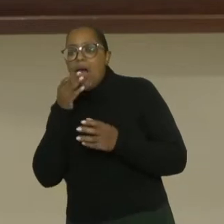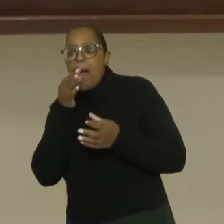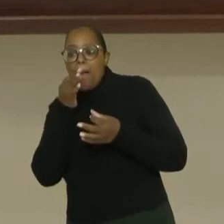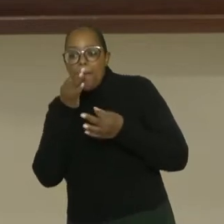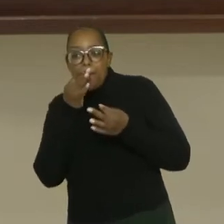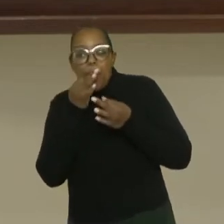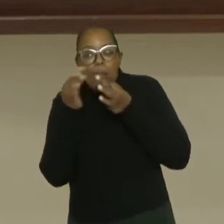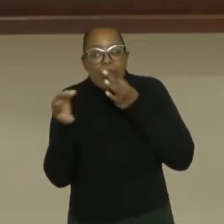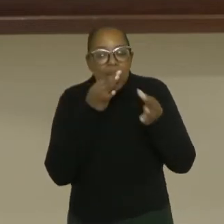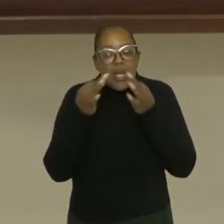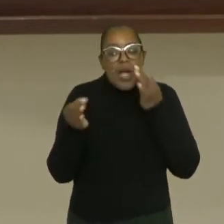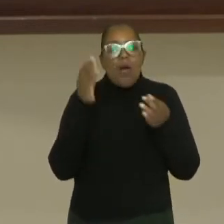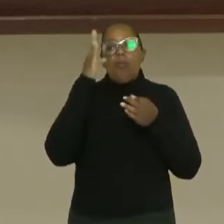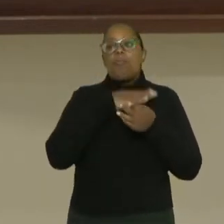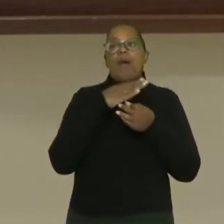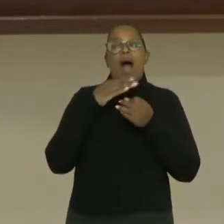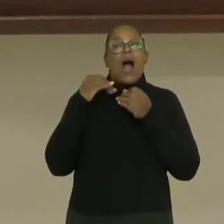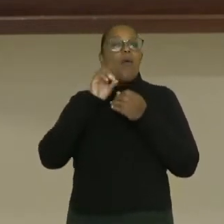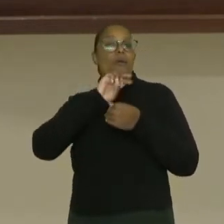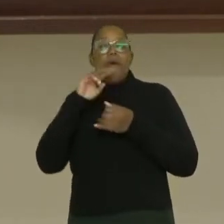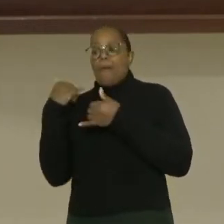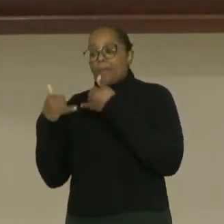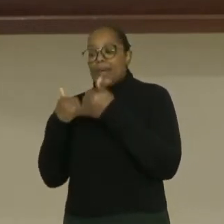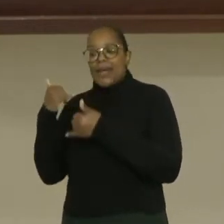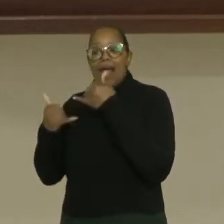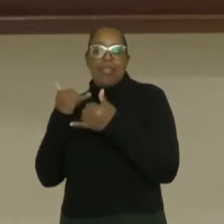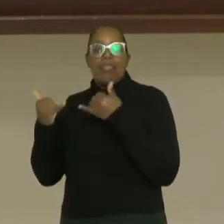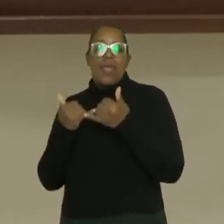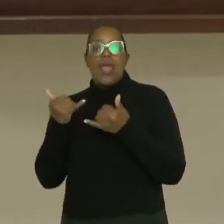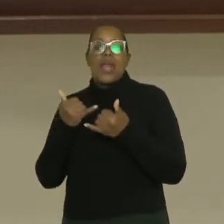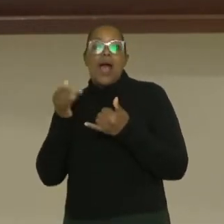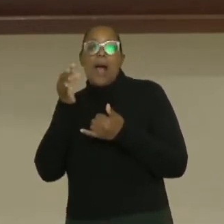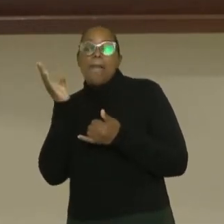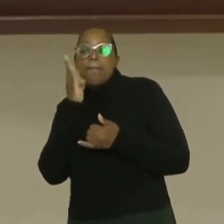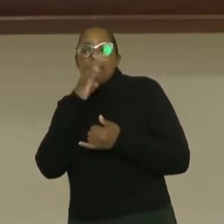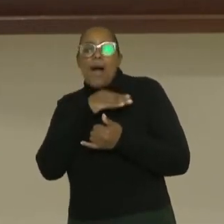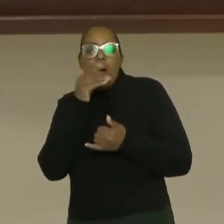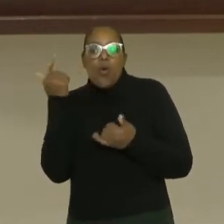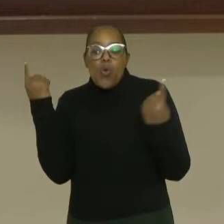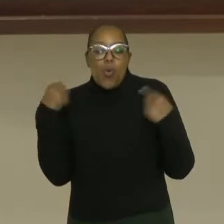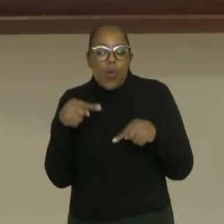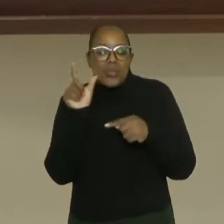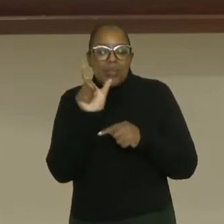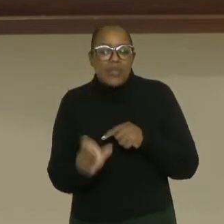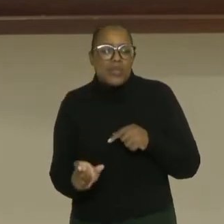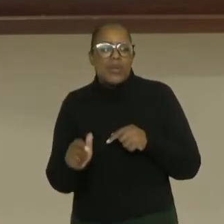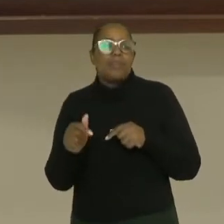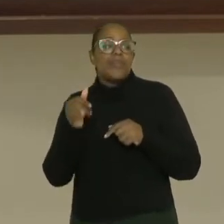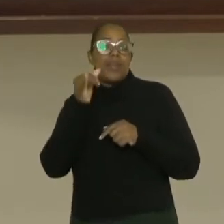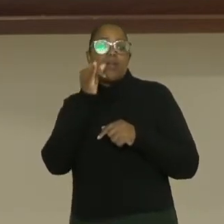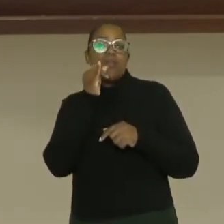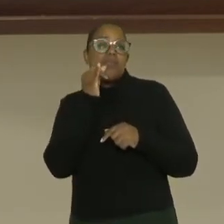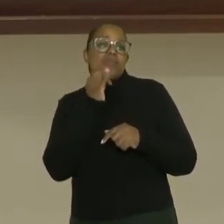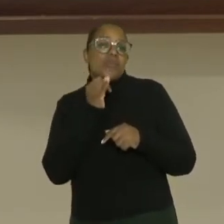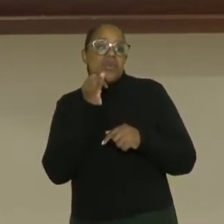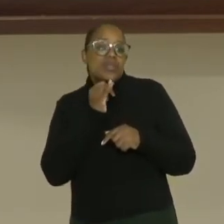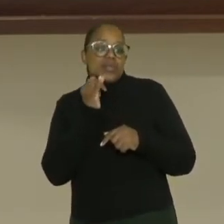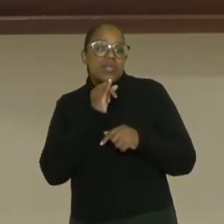brincadeiras, vai afetar de alguma forma o outro. É um exemplo atrelado ali à violência de